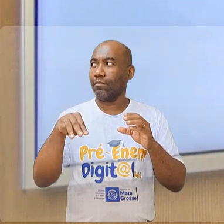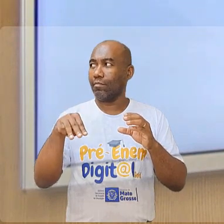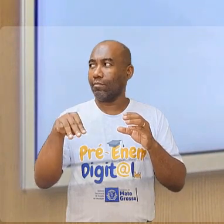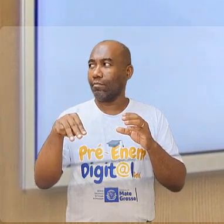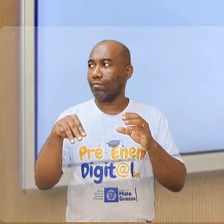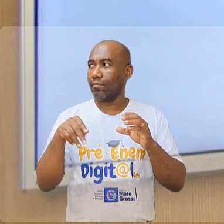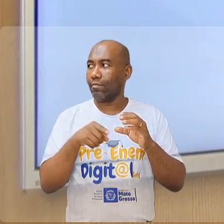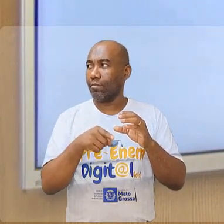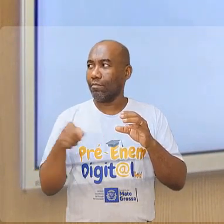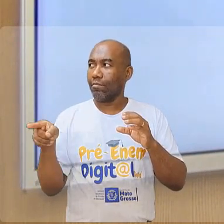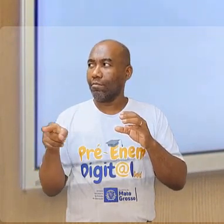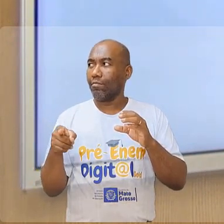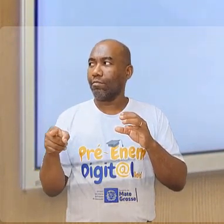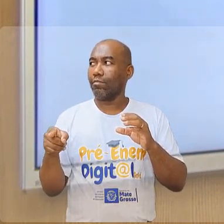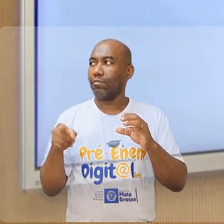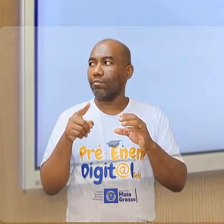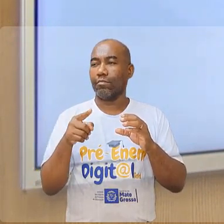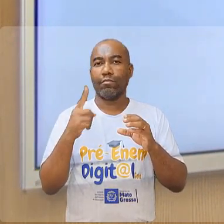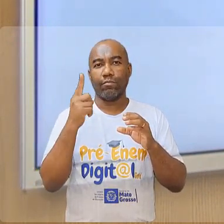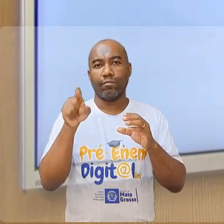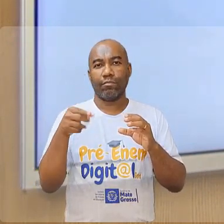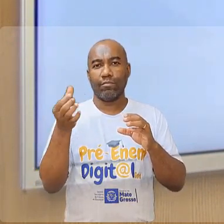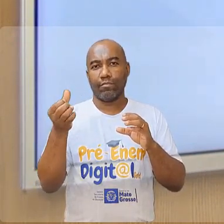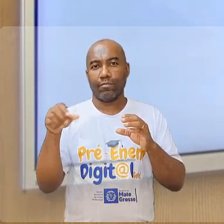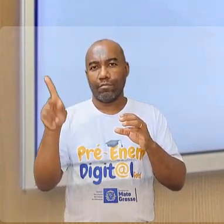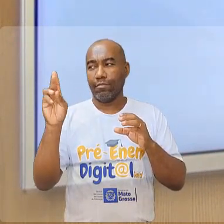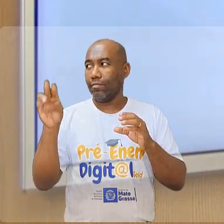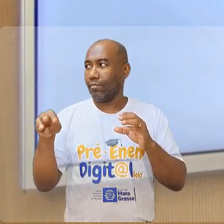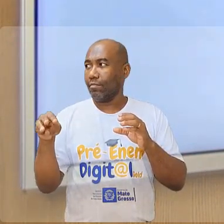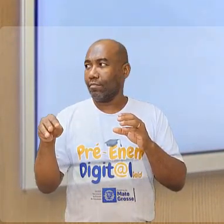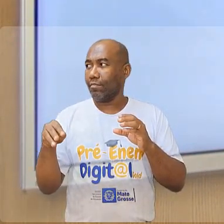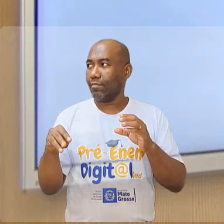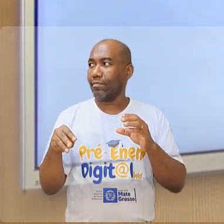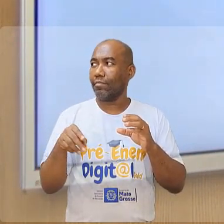1,2 km esta medida média 1,6